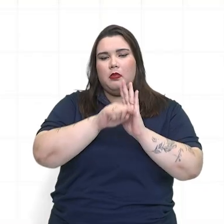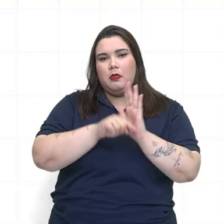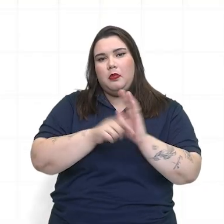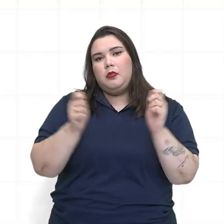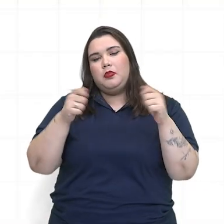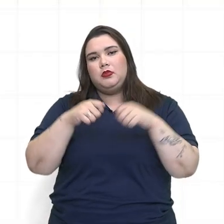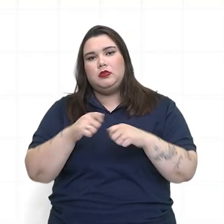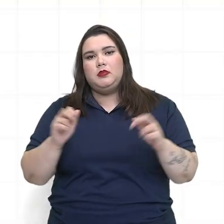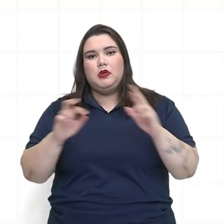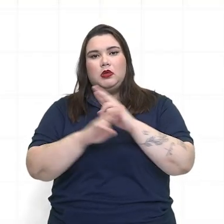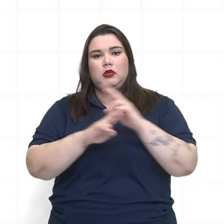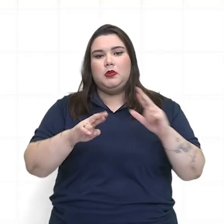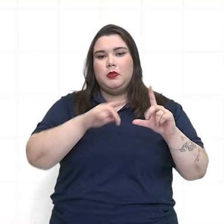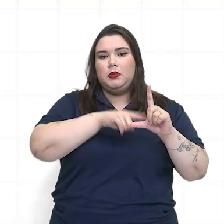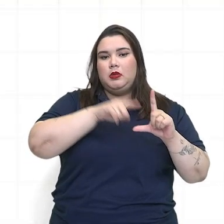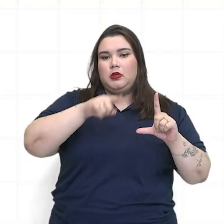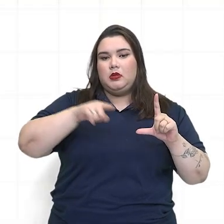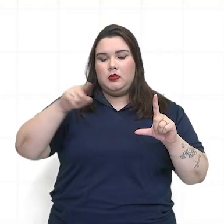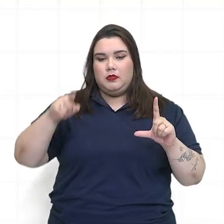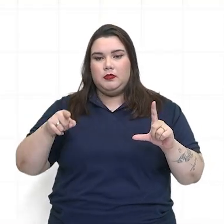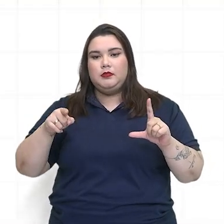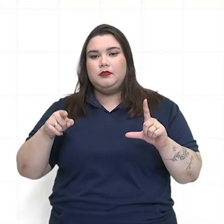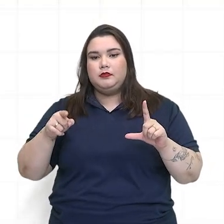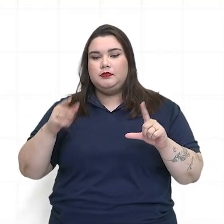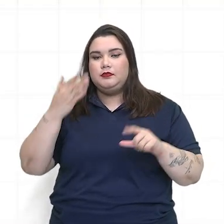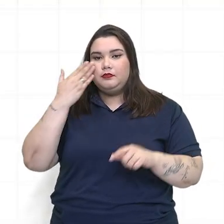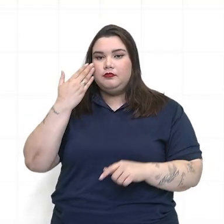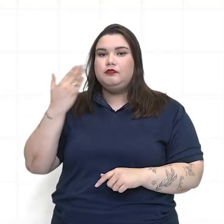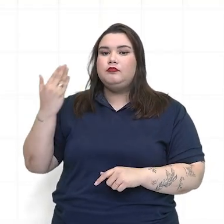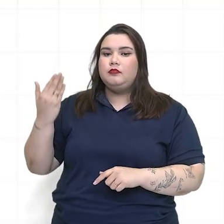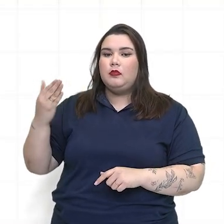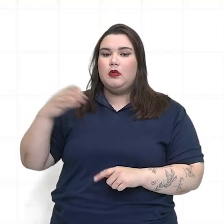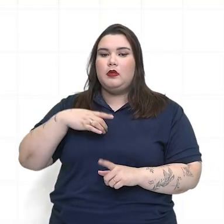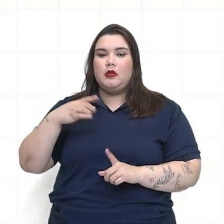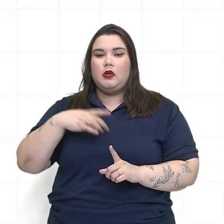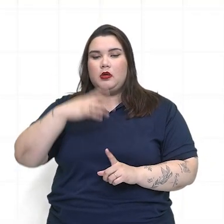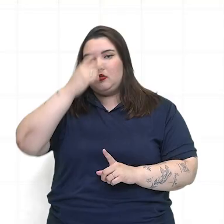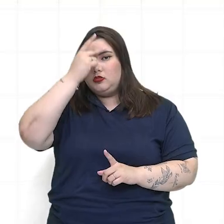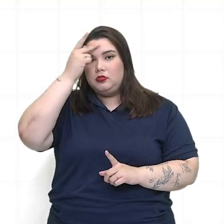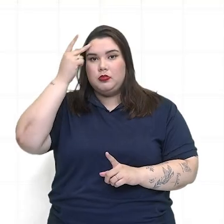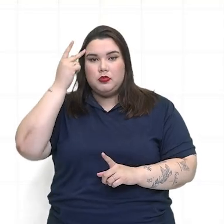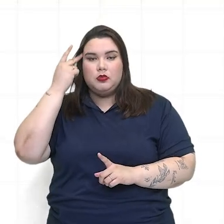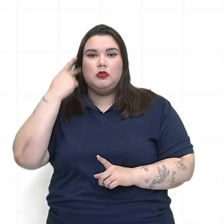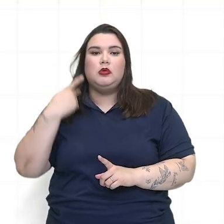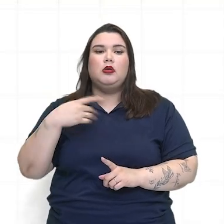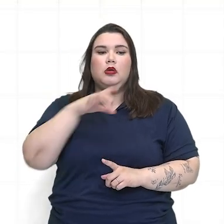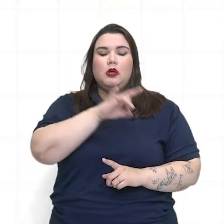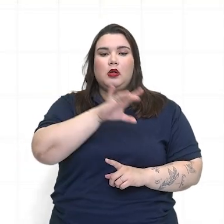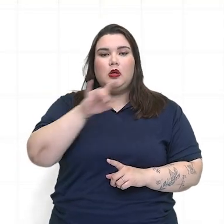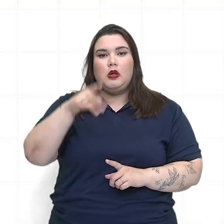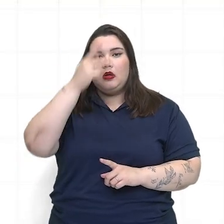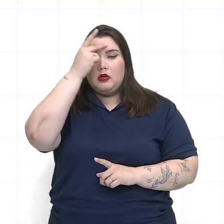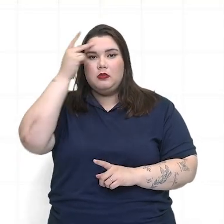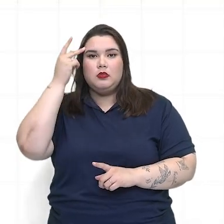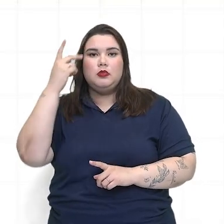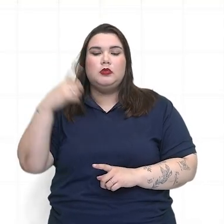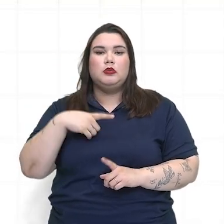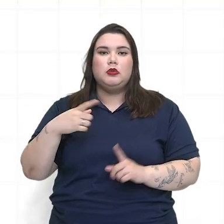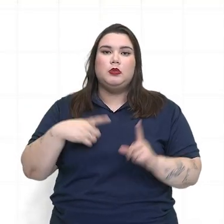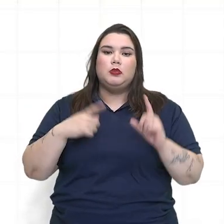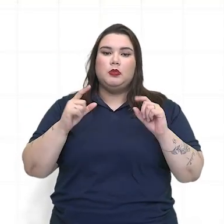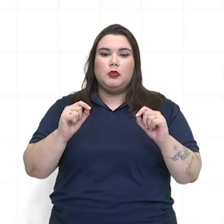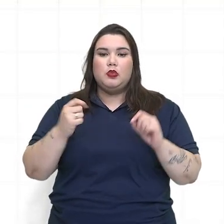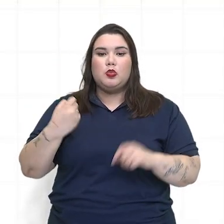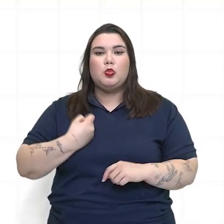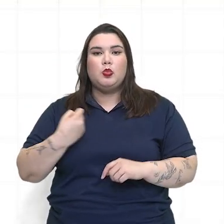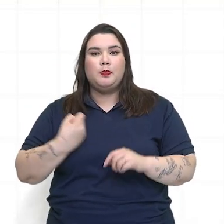esse gráfico, Se a gente observar aqui, nós temos os personagens e cada personagem desse tem,